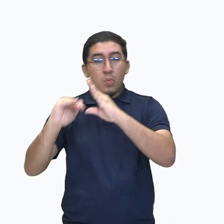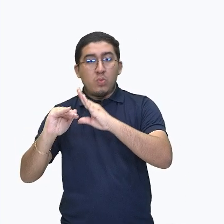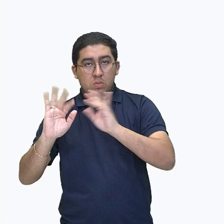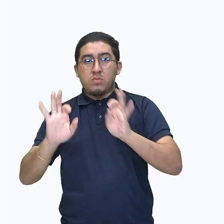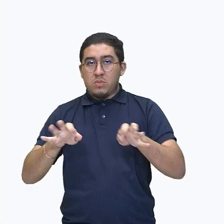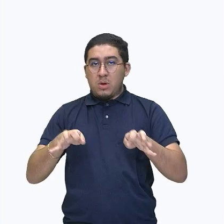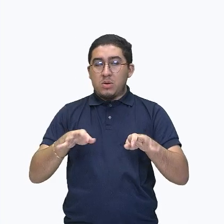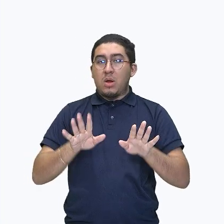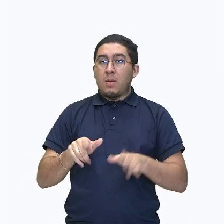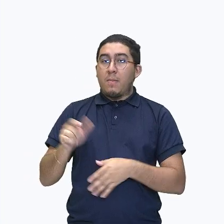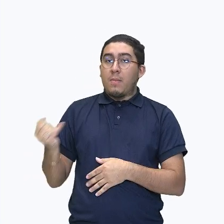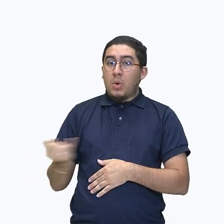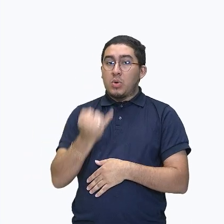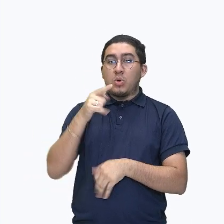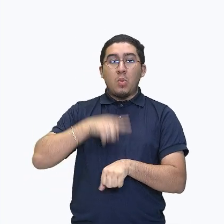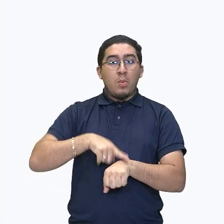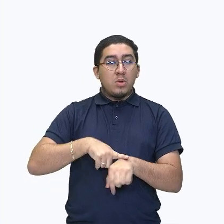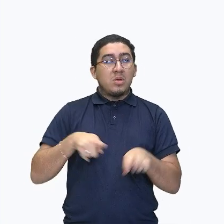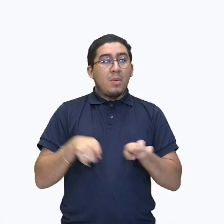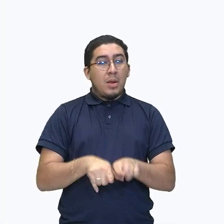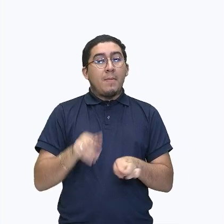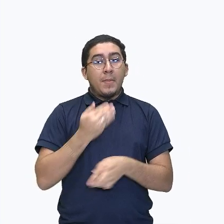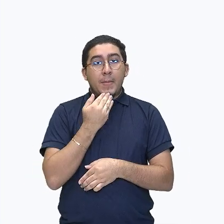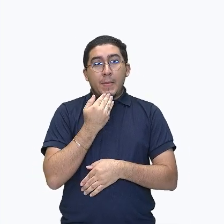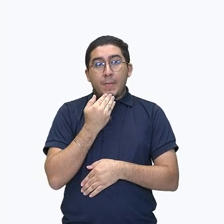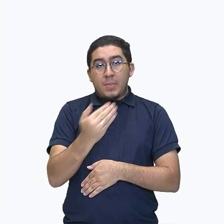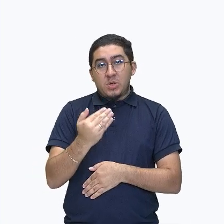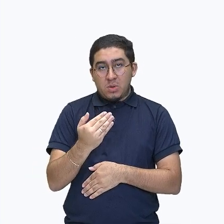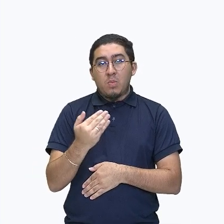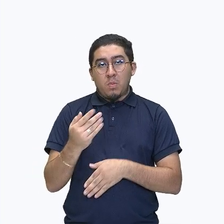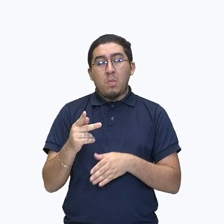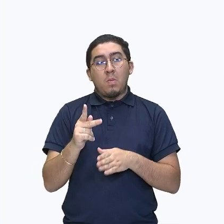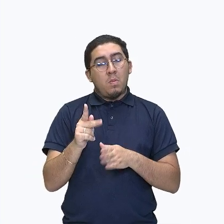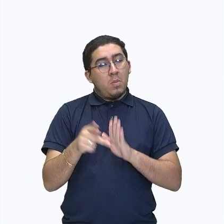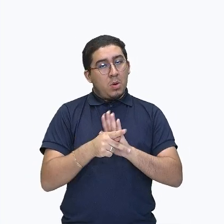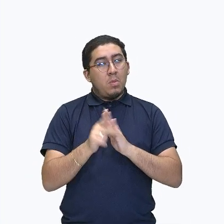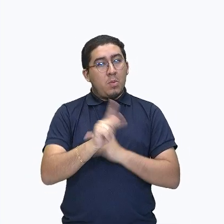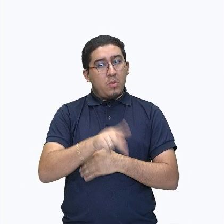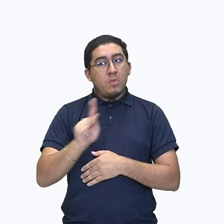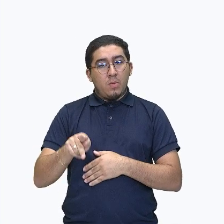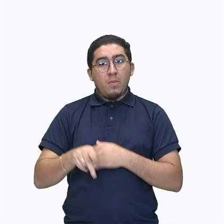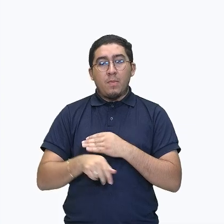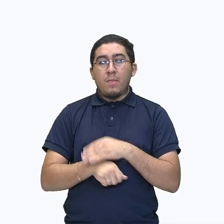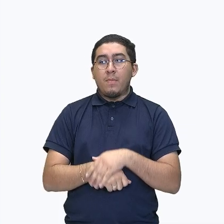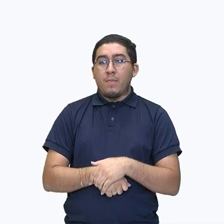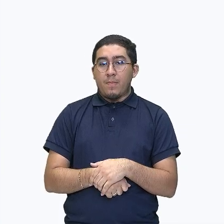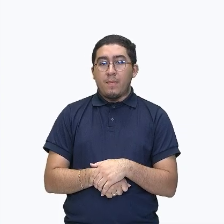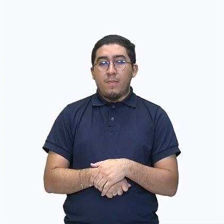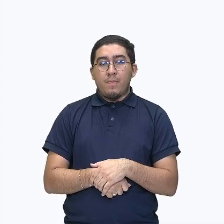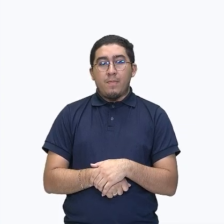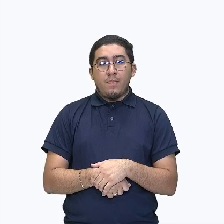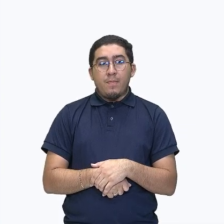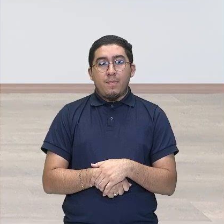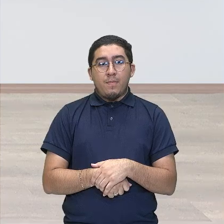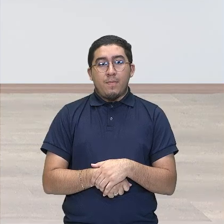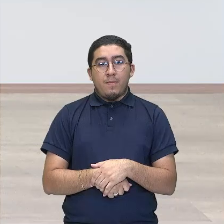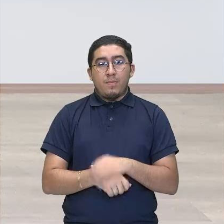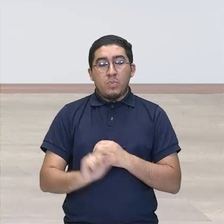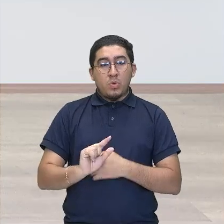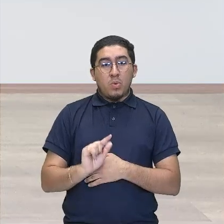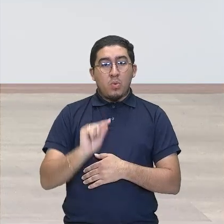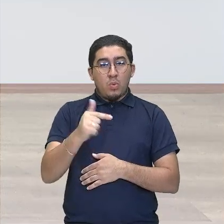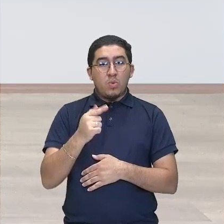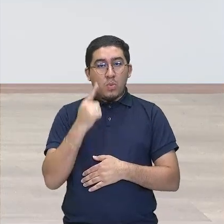esse um momento importante e solicitado aí pelos nossos professores também, né? Muito bem, então vamos ao próximo, que é